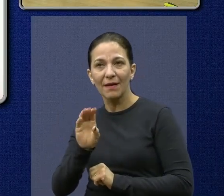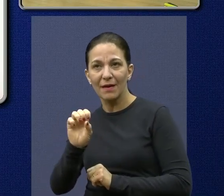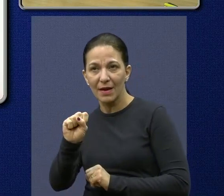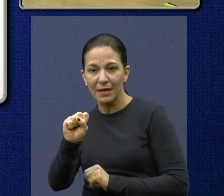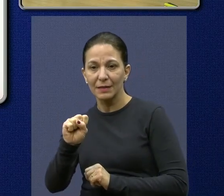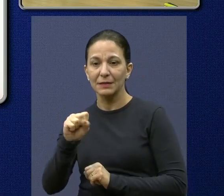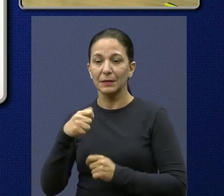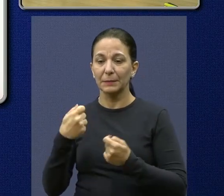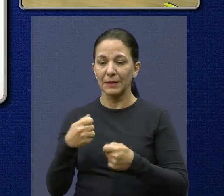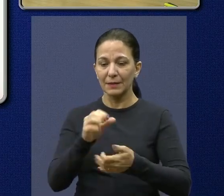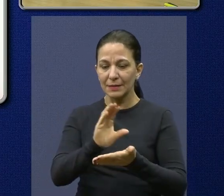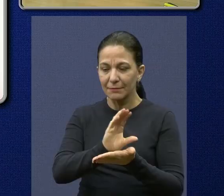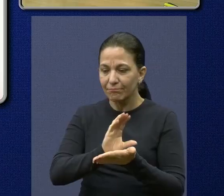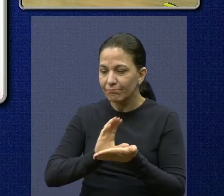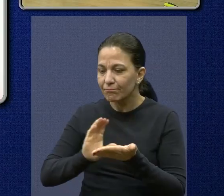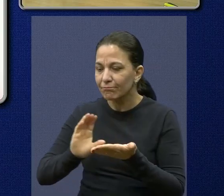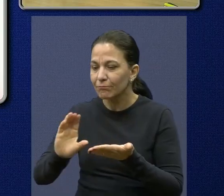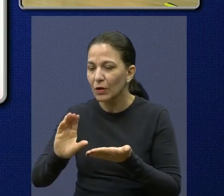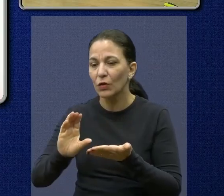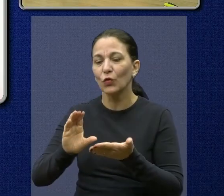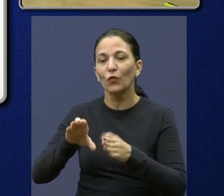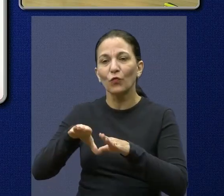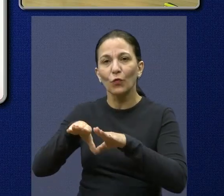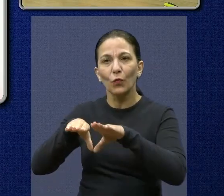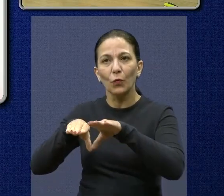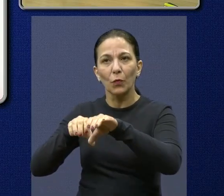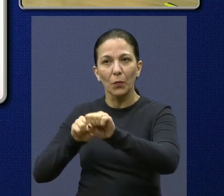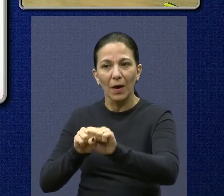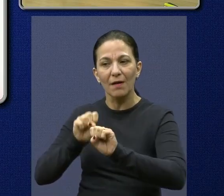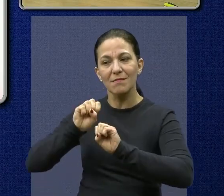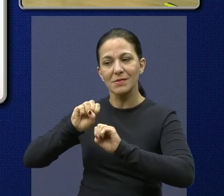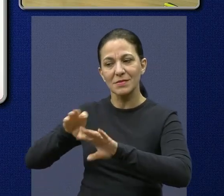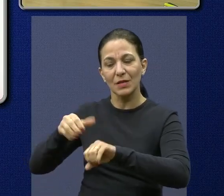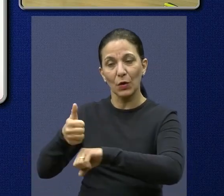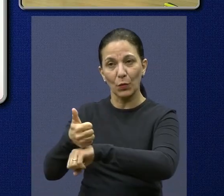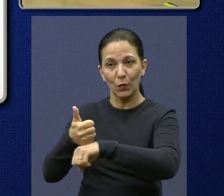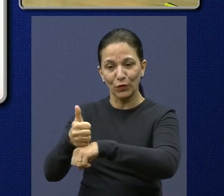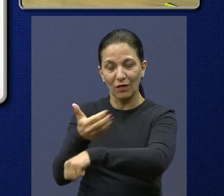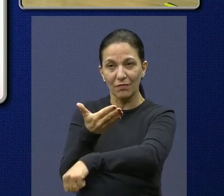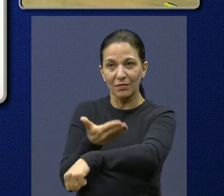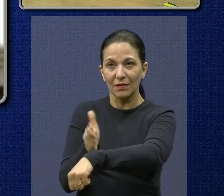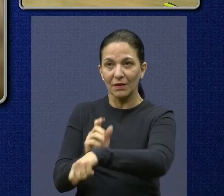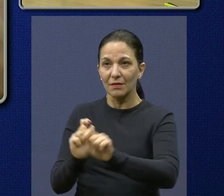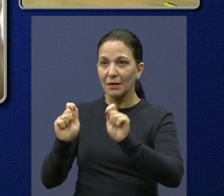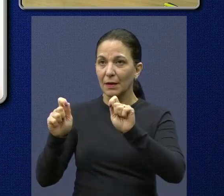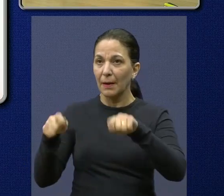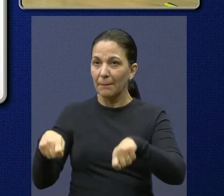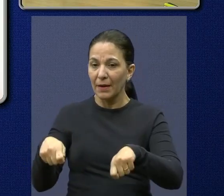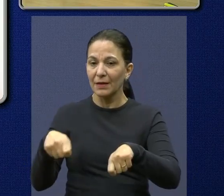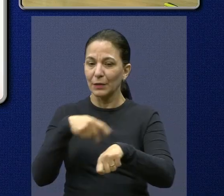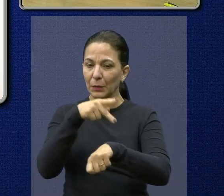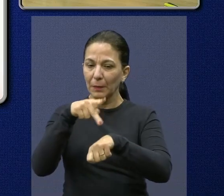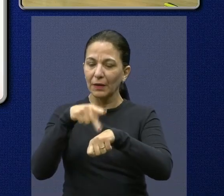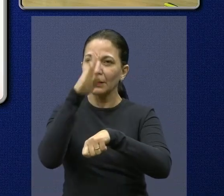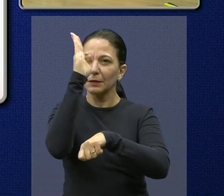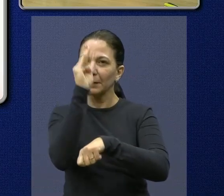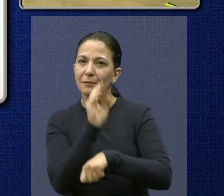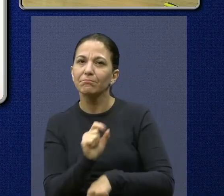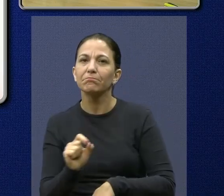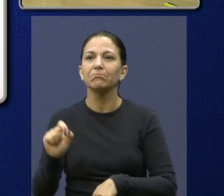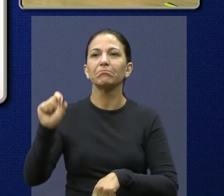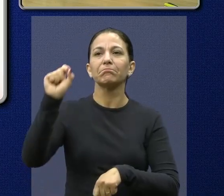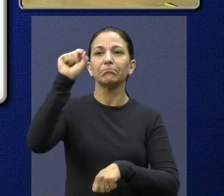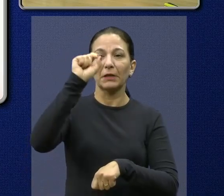verba para ser formado profissionais, feito treinamentos e desenvolvido no país inteiro. Com